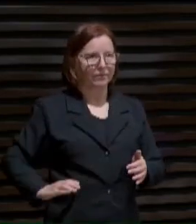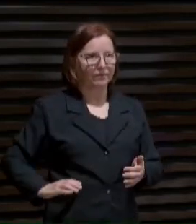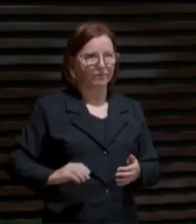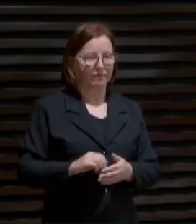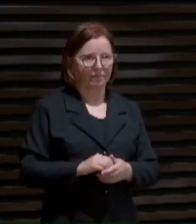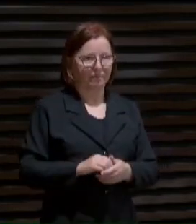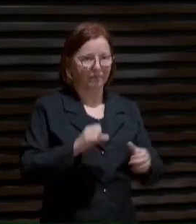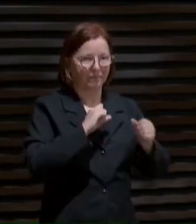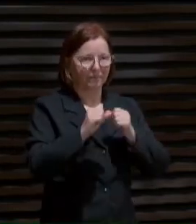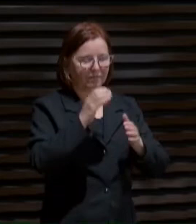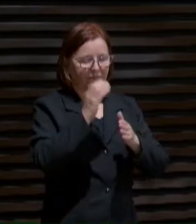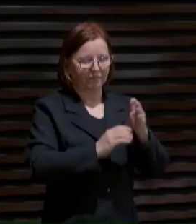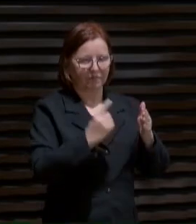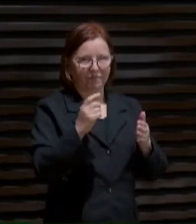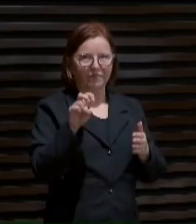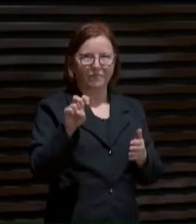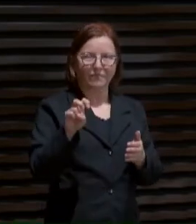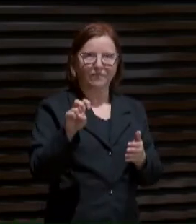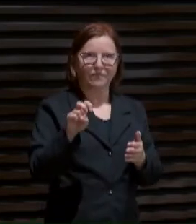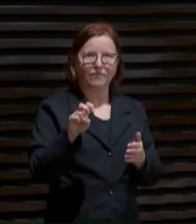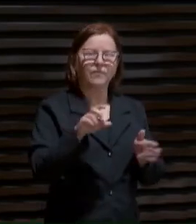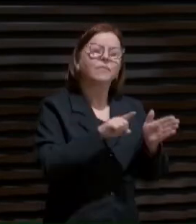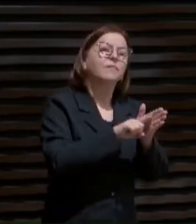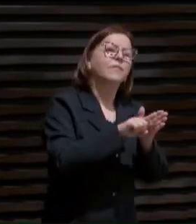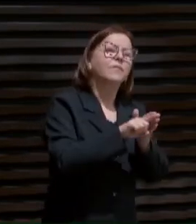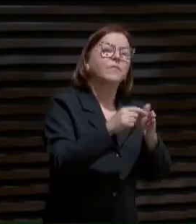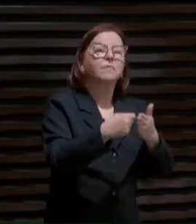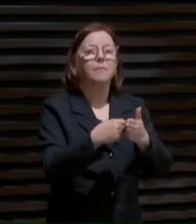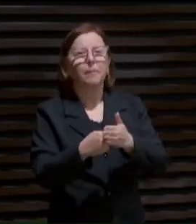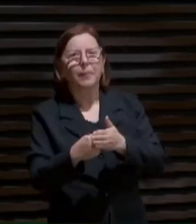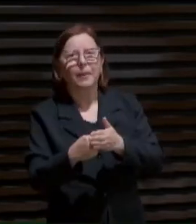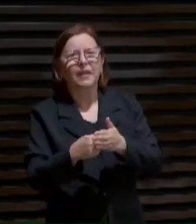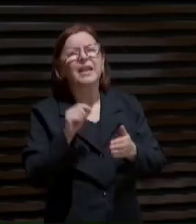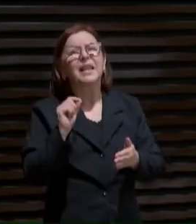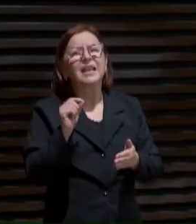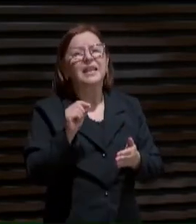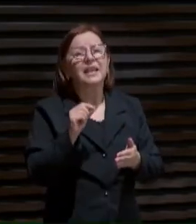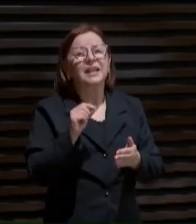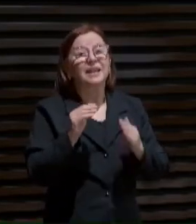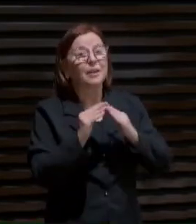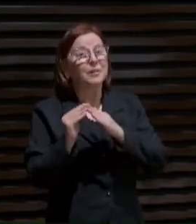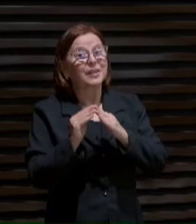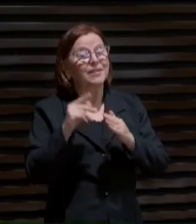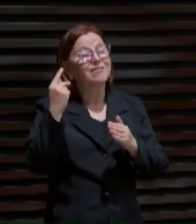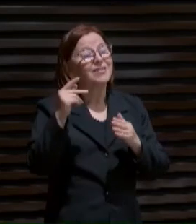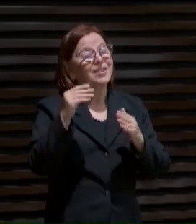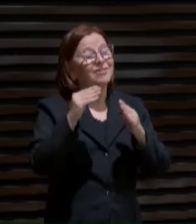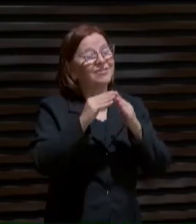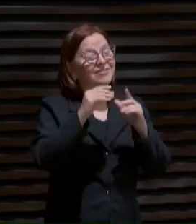e o Salmo 15 faz essa pergunta para mim para você quem habitará no teu Santuário senhor